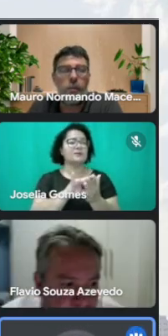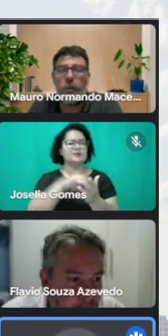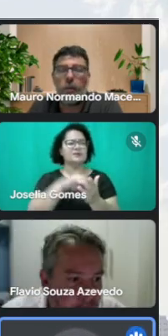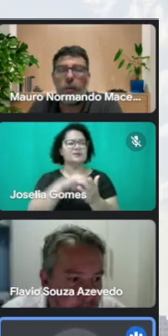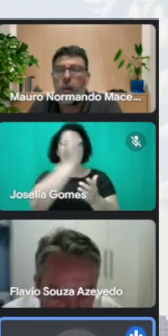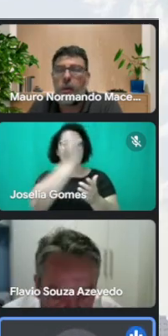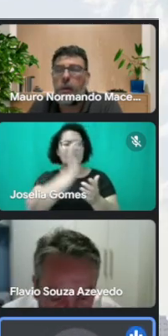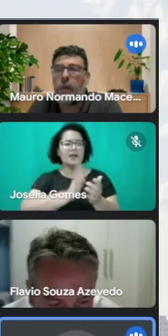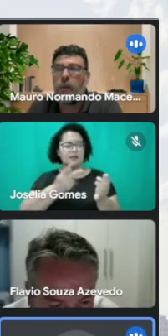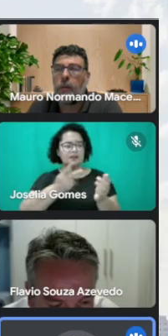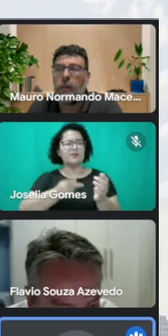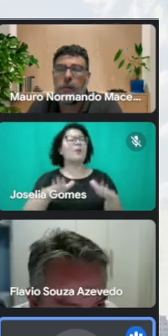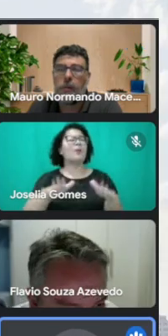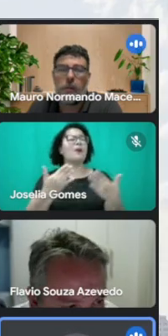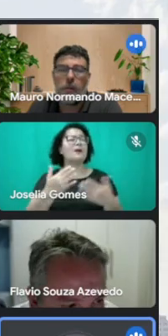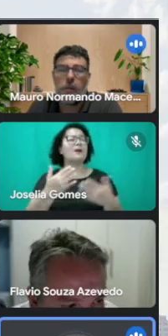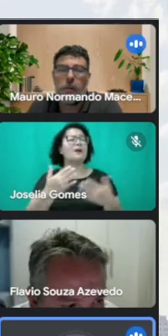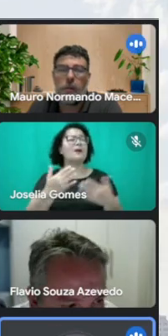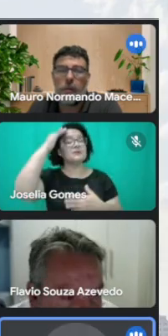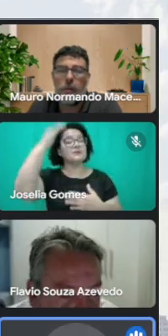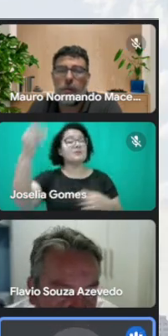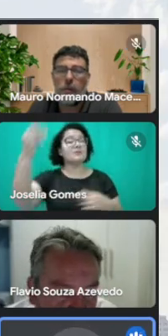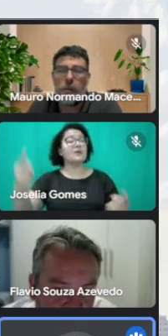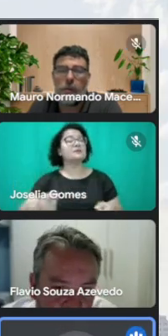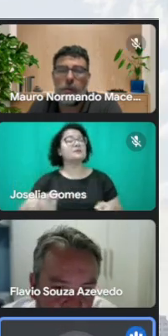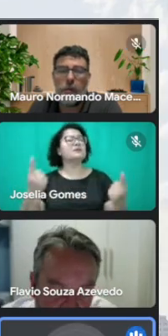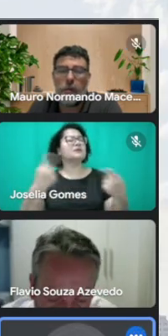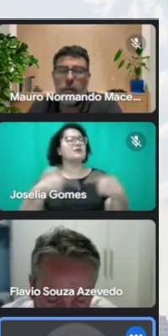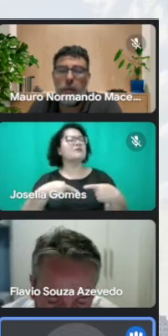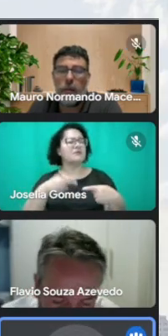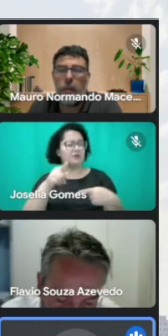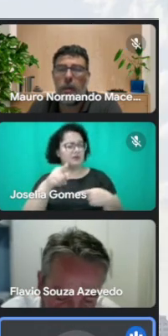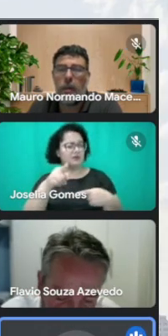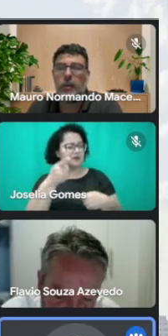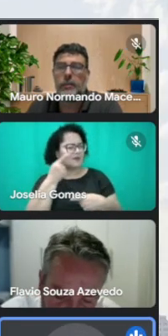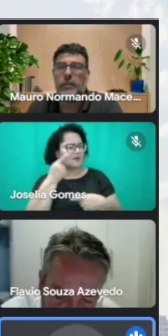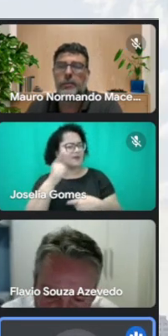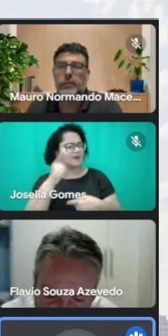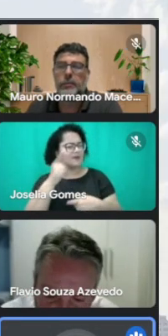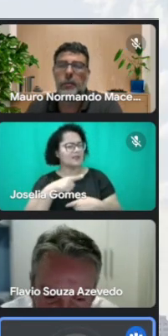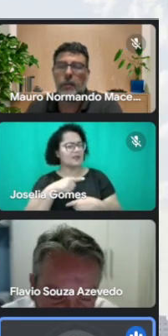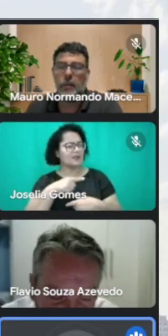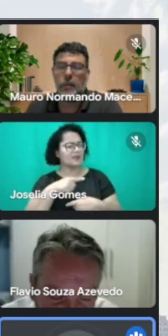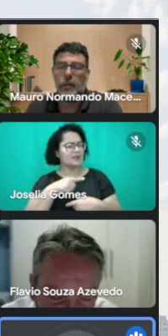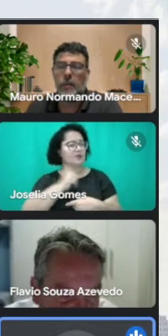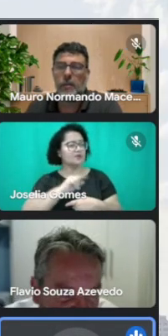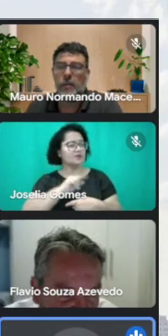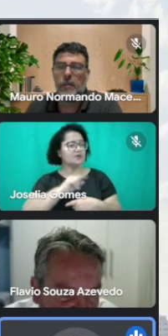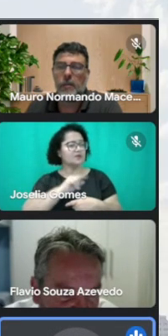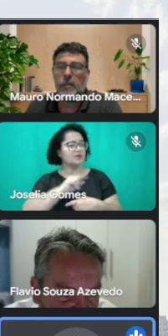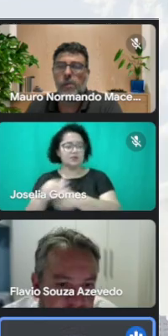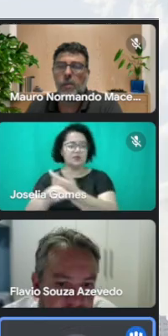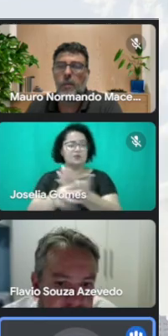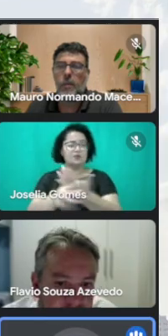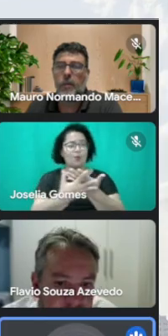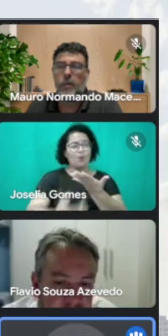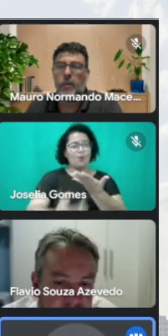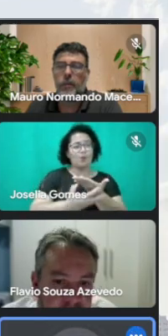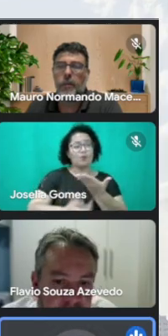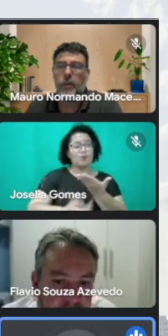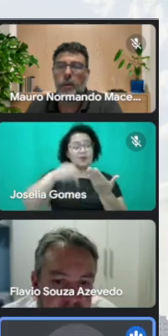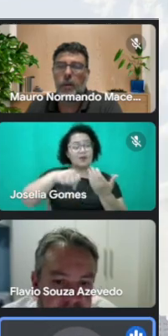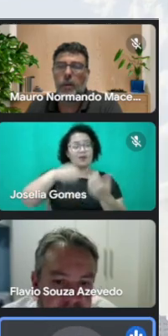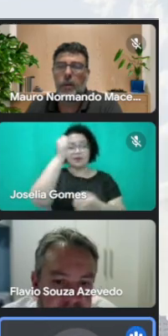os principais desafios que você verifica que existe para conseguir implementar os jardins filtrantes no